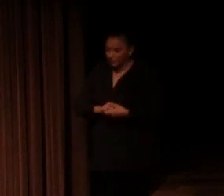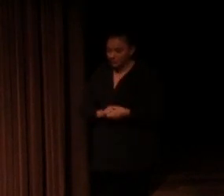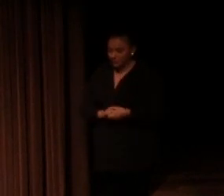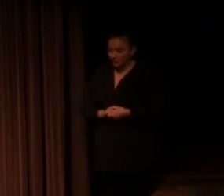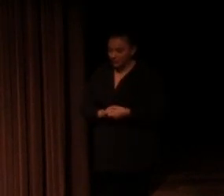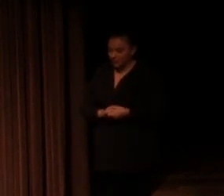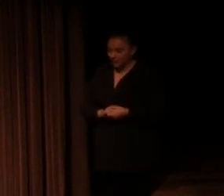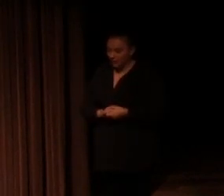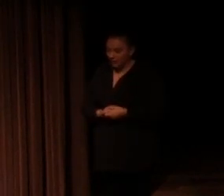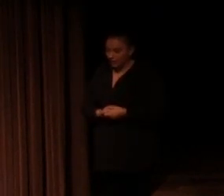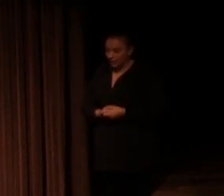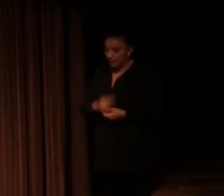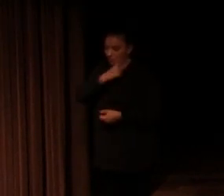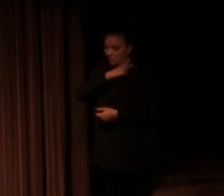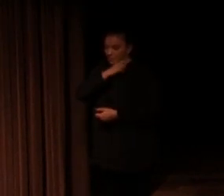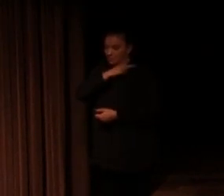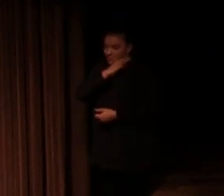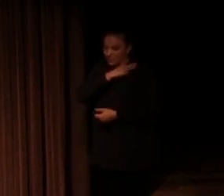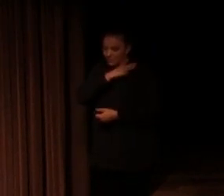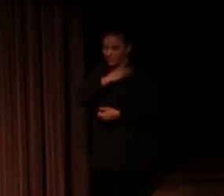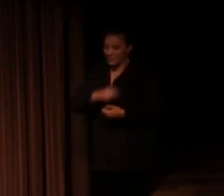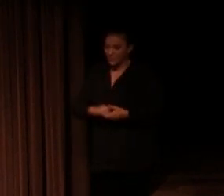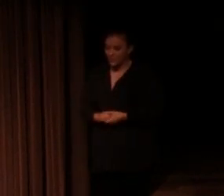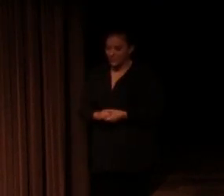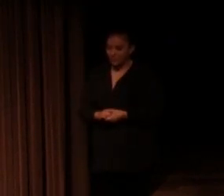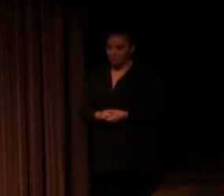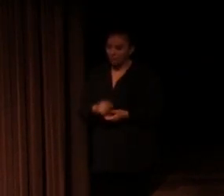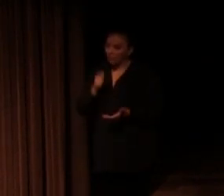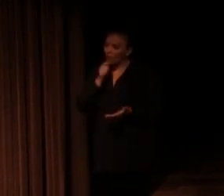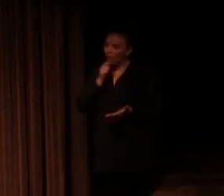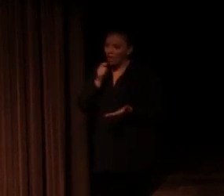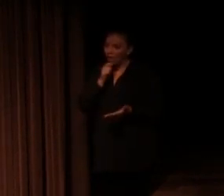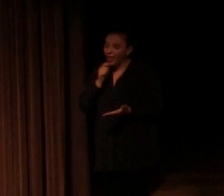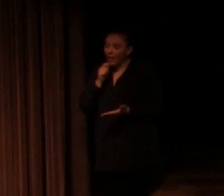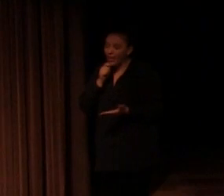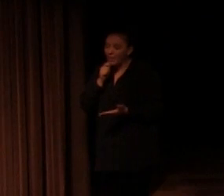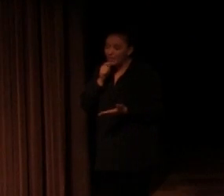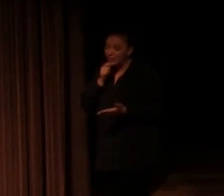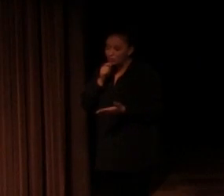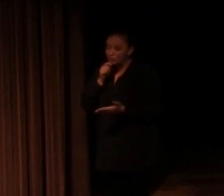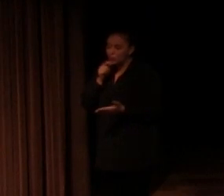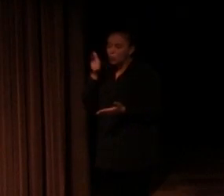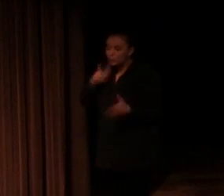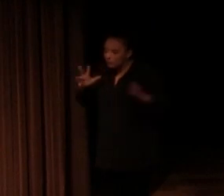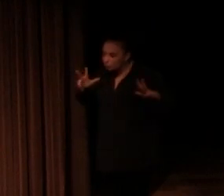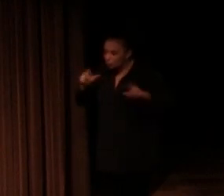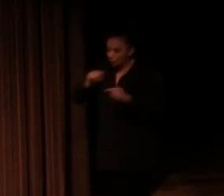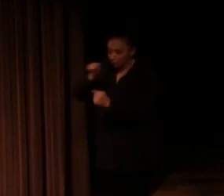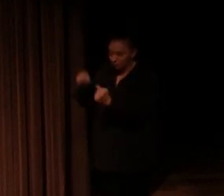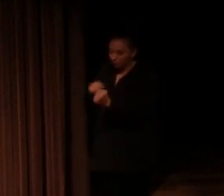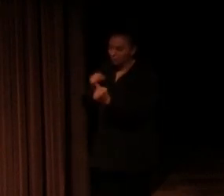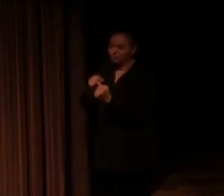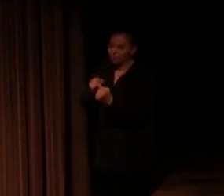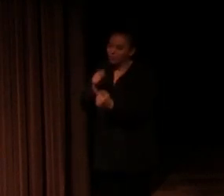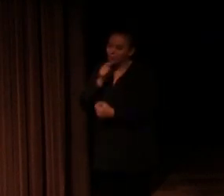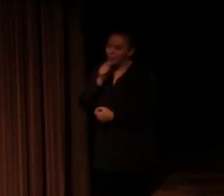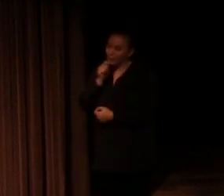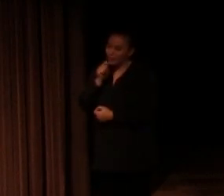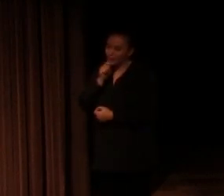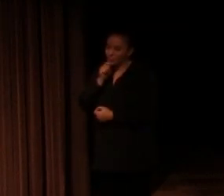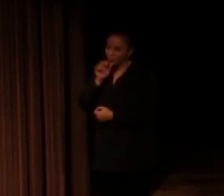aí não chegamos ainda nos patamares desejados porque é uma ilusão achar que por lá dentro resolve